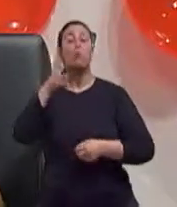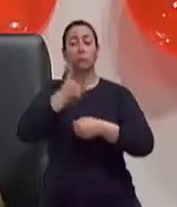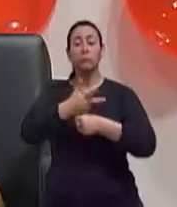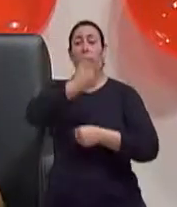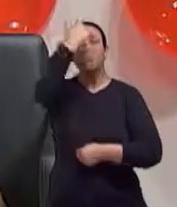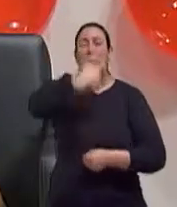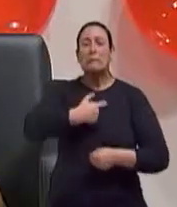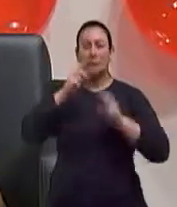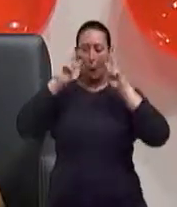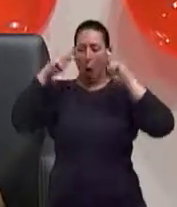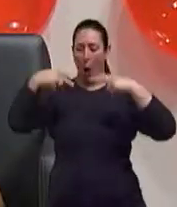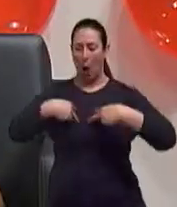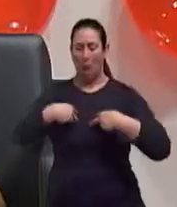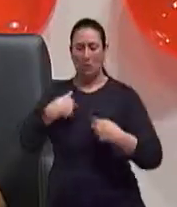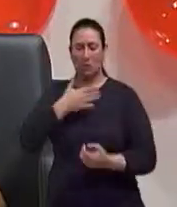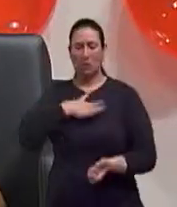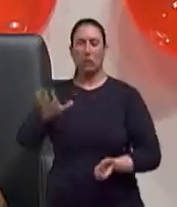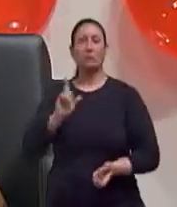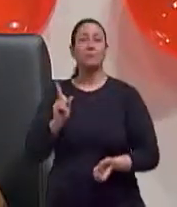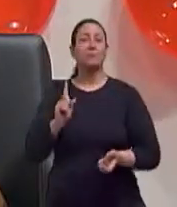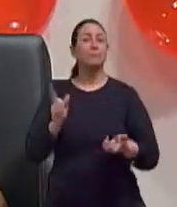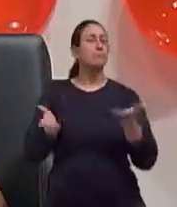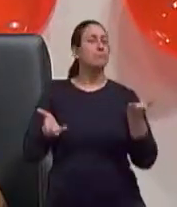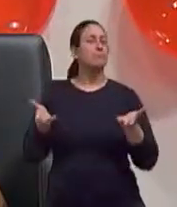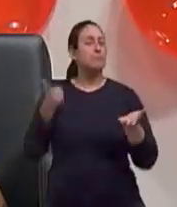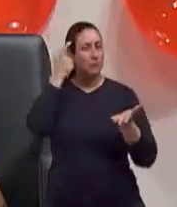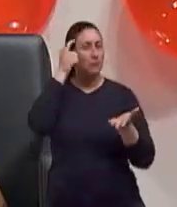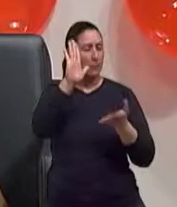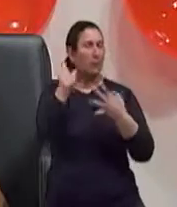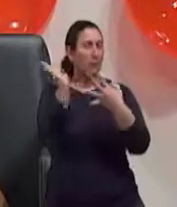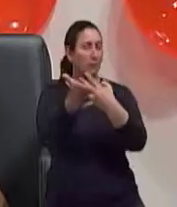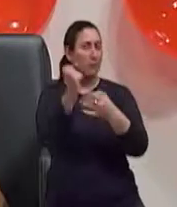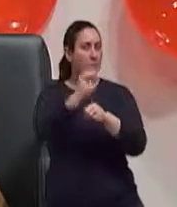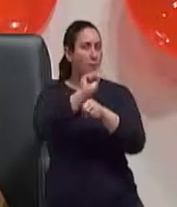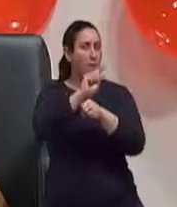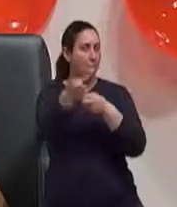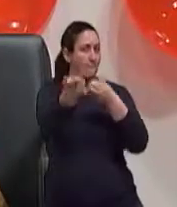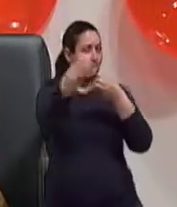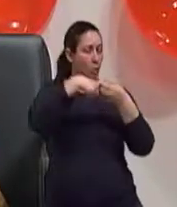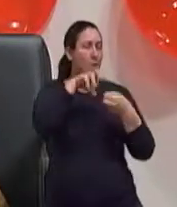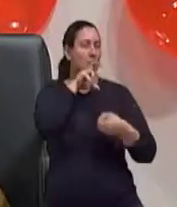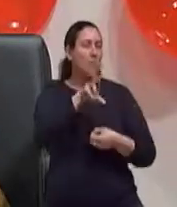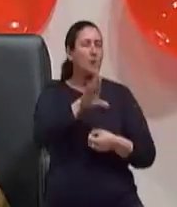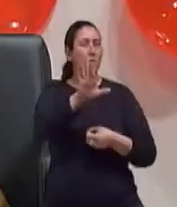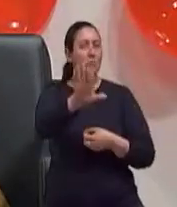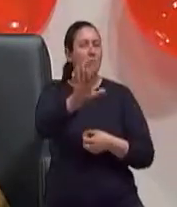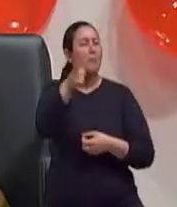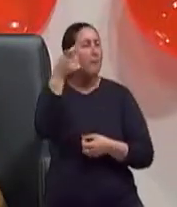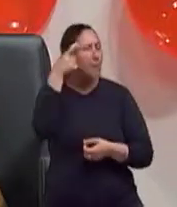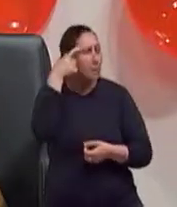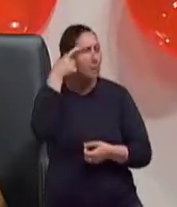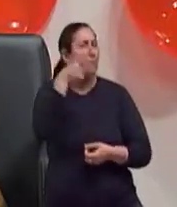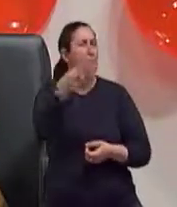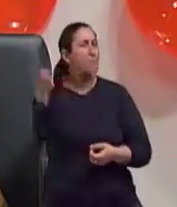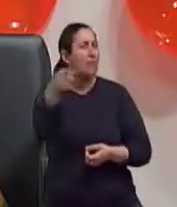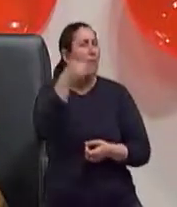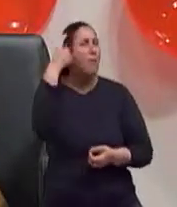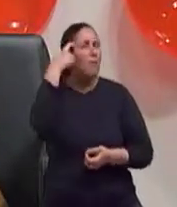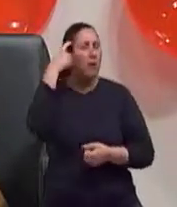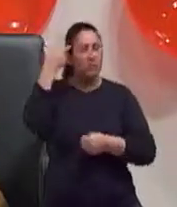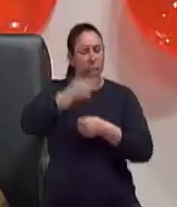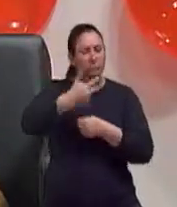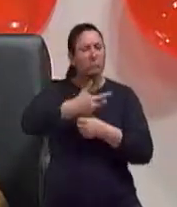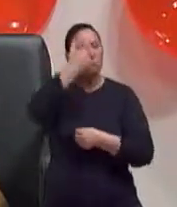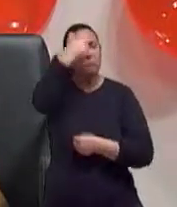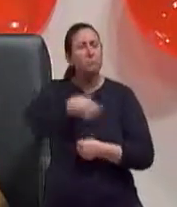Então pense um pouquinho porque a gente vai para o intervalo e já voltamos e começamos por aí mas pense faça uma